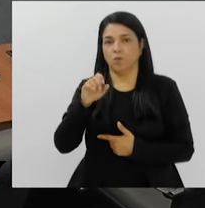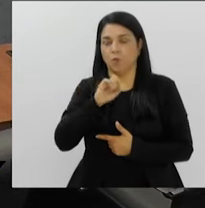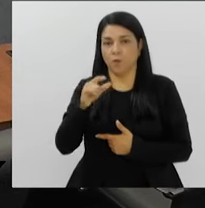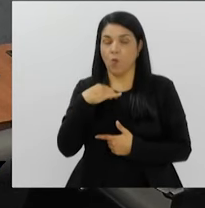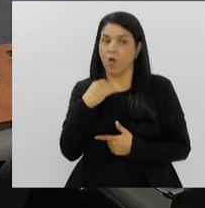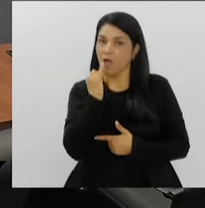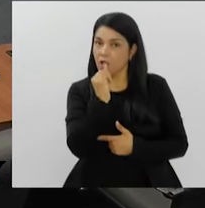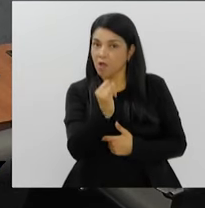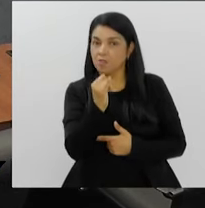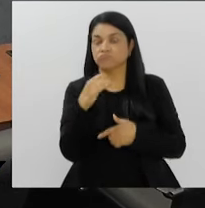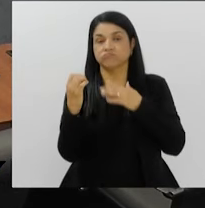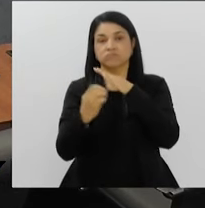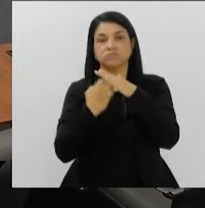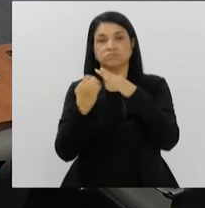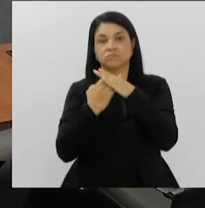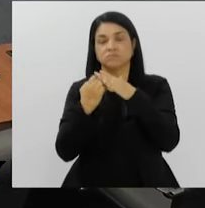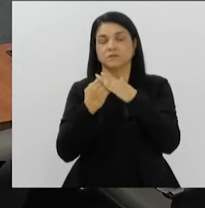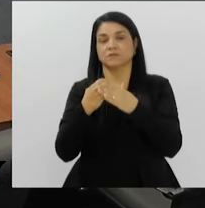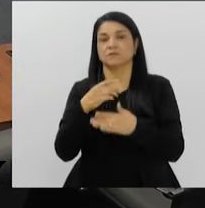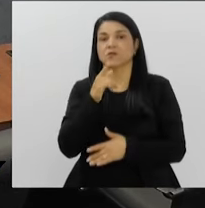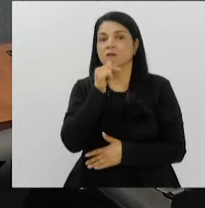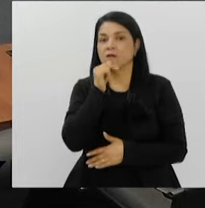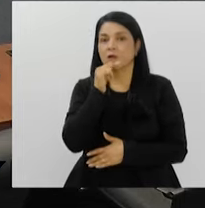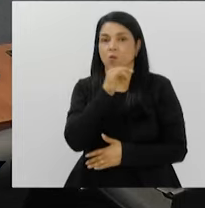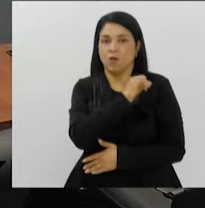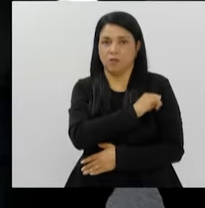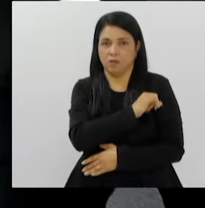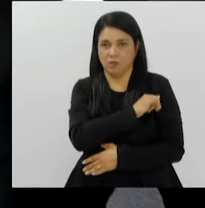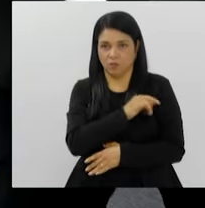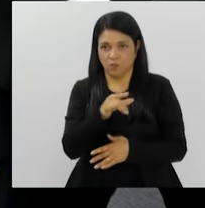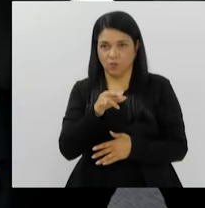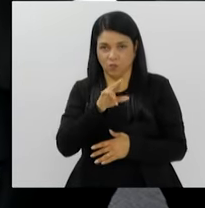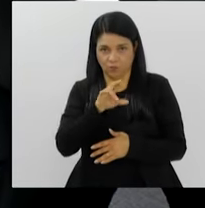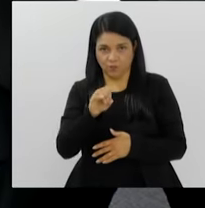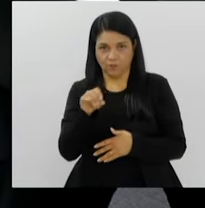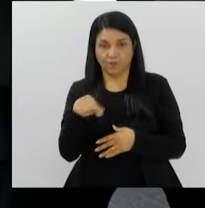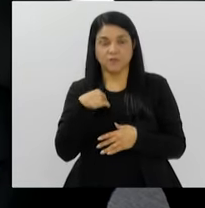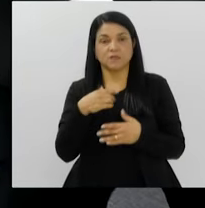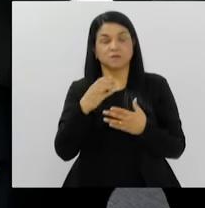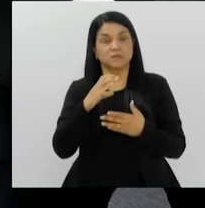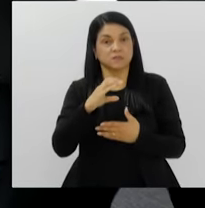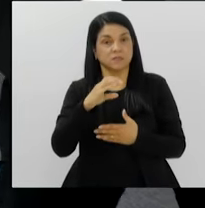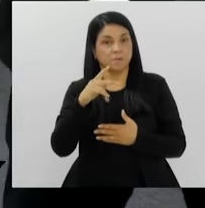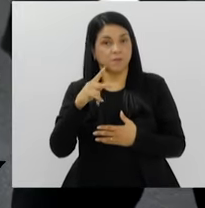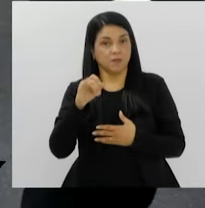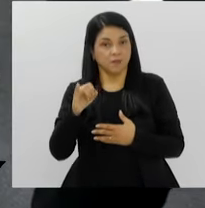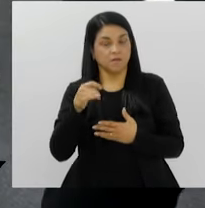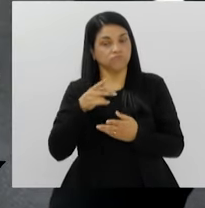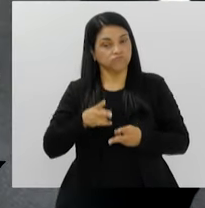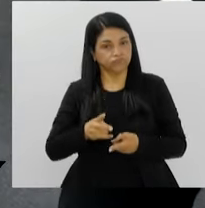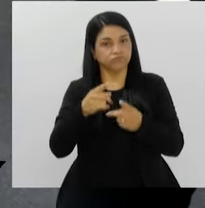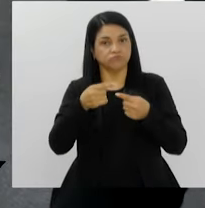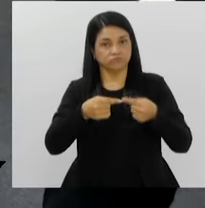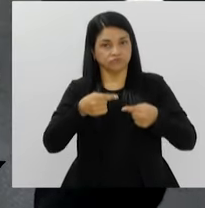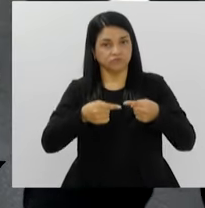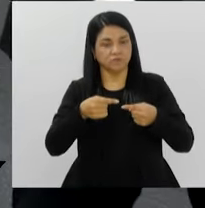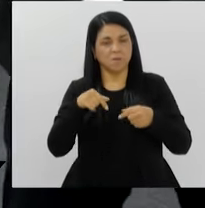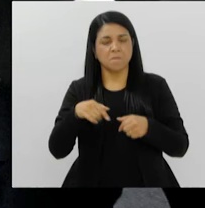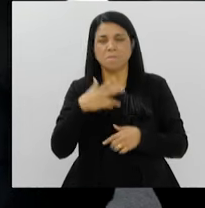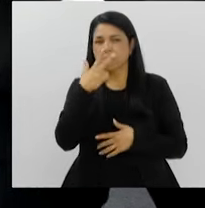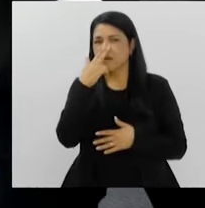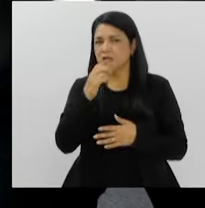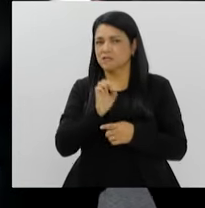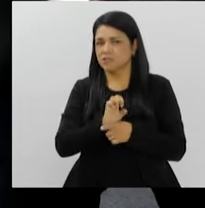Rio e para todas as concessionárias. A gente tem uma CPI aberta e está virando moda nesse estado a